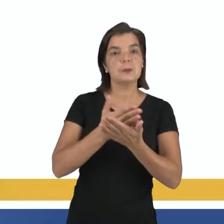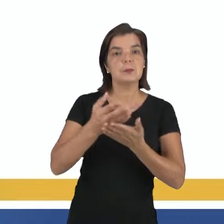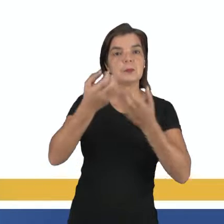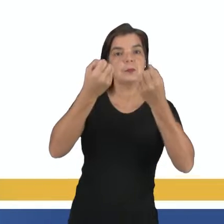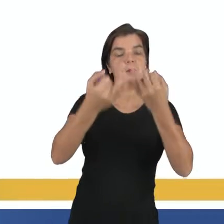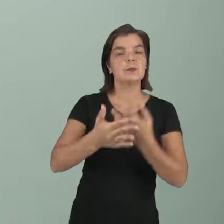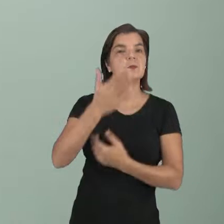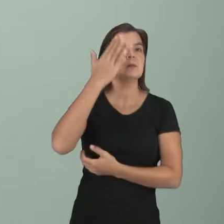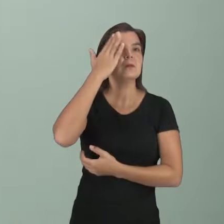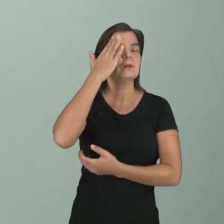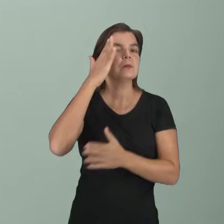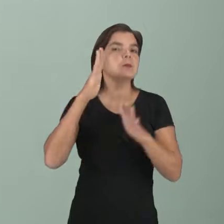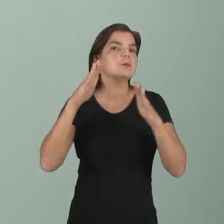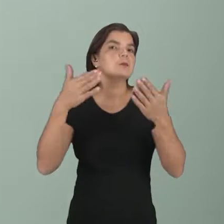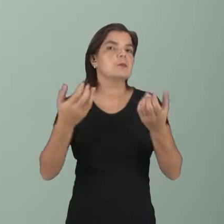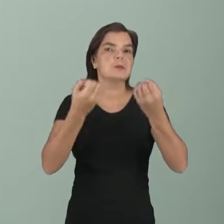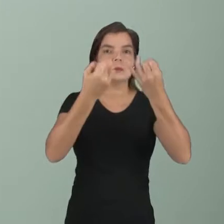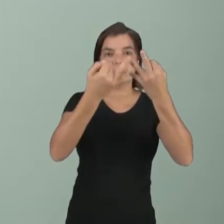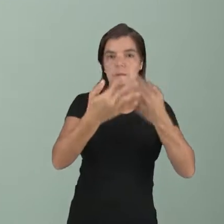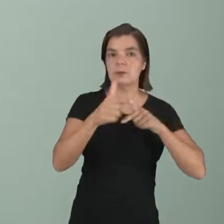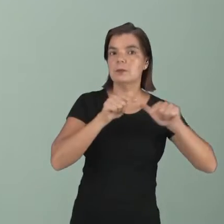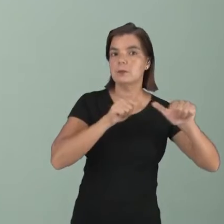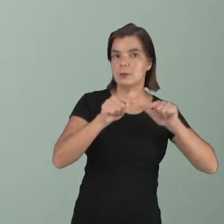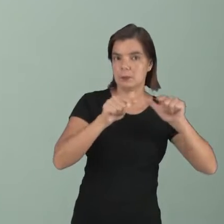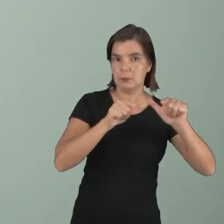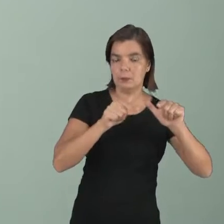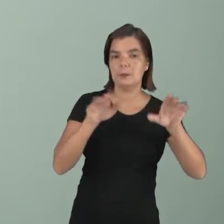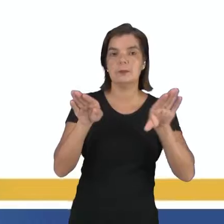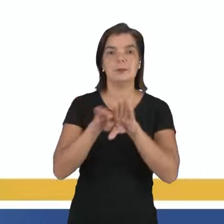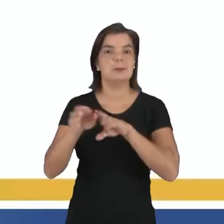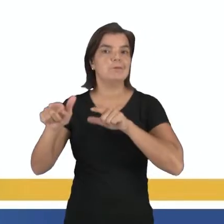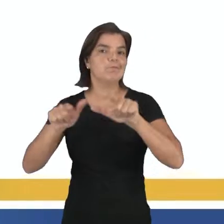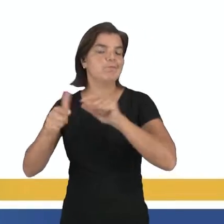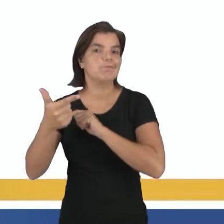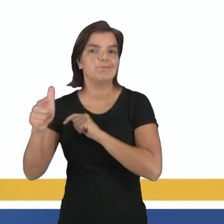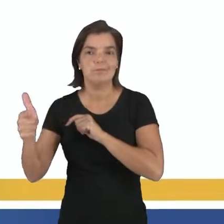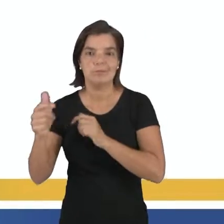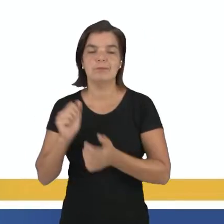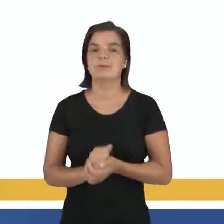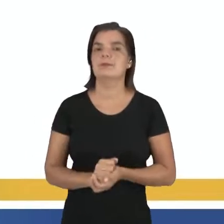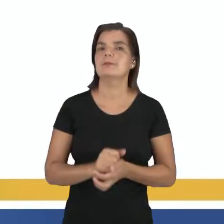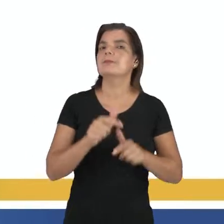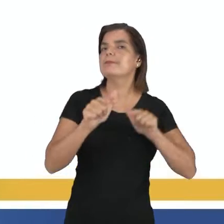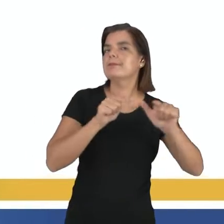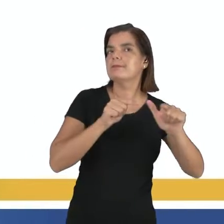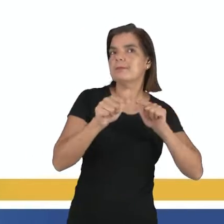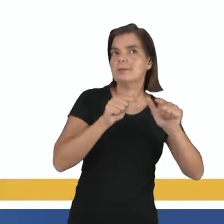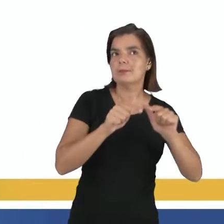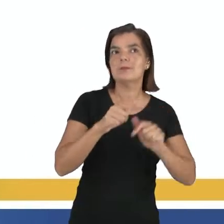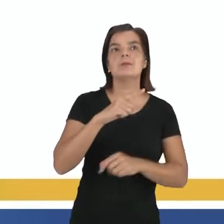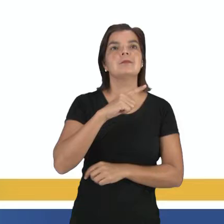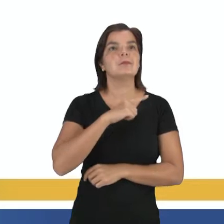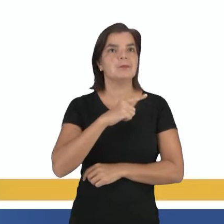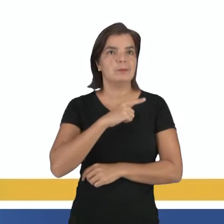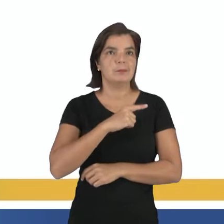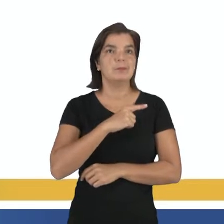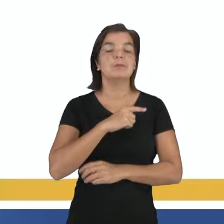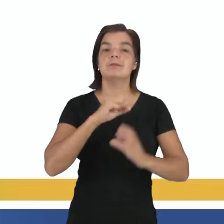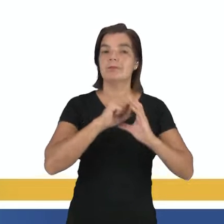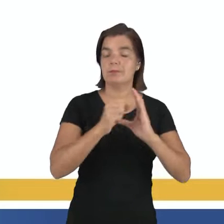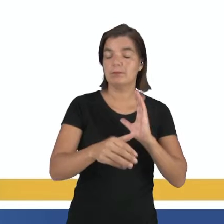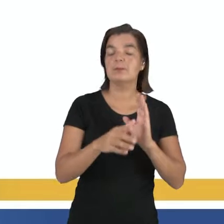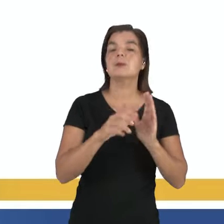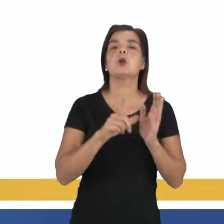Inicialmente vamos entender, quais são os conceitos do emprego e desemprego. O emprego é a condição das pessoas que trabalham em